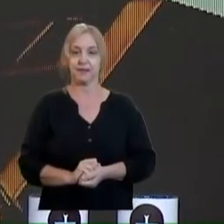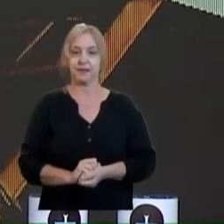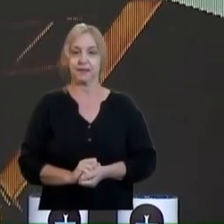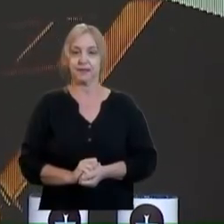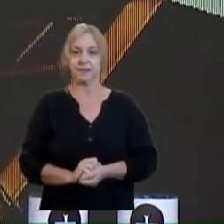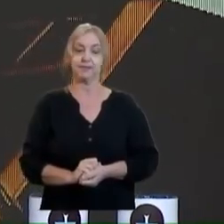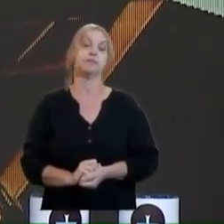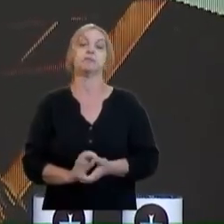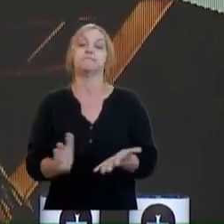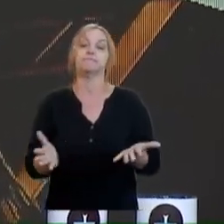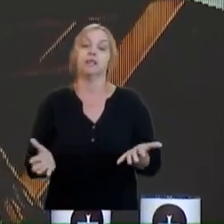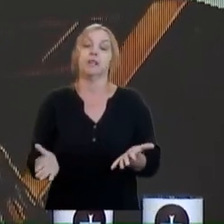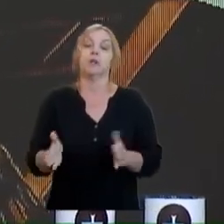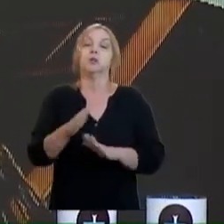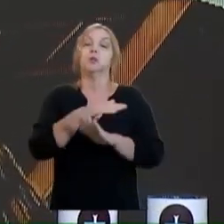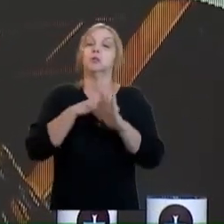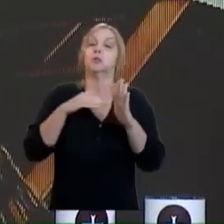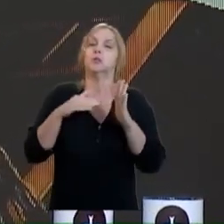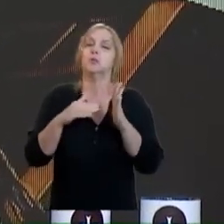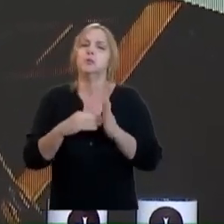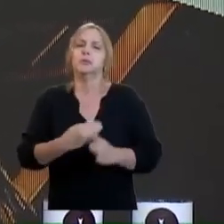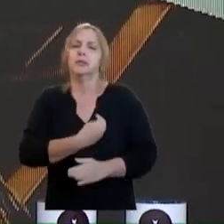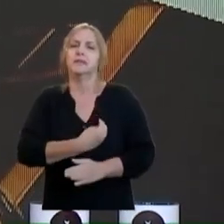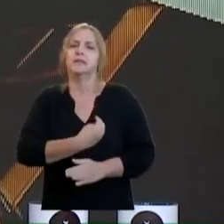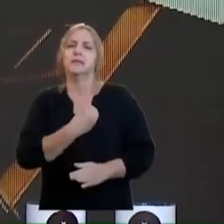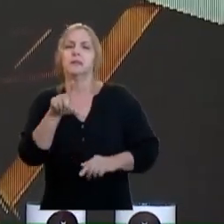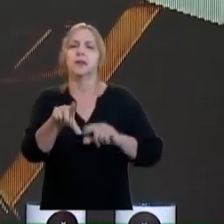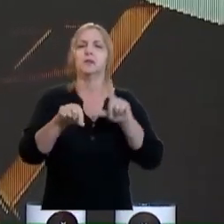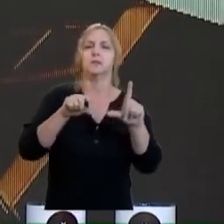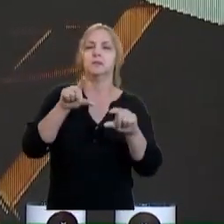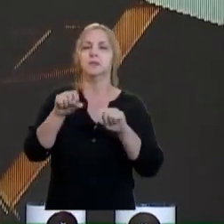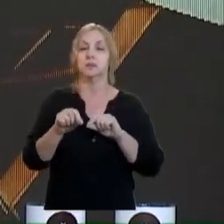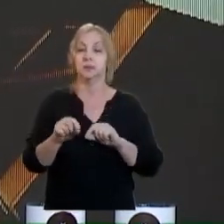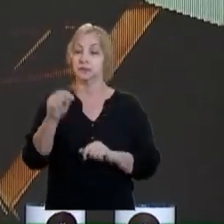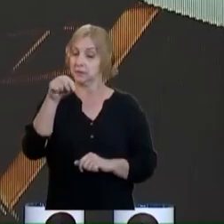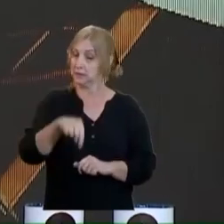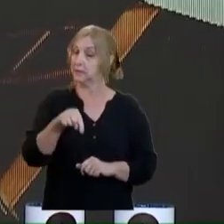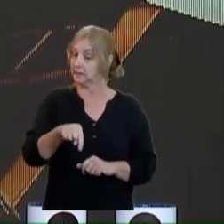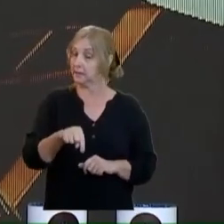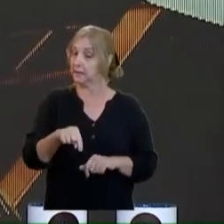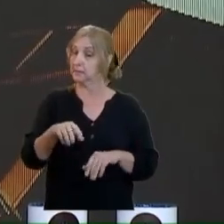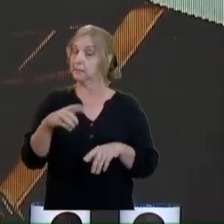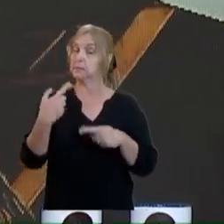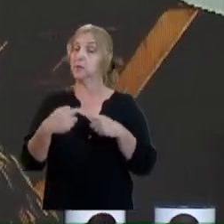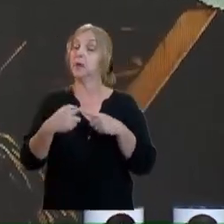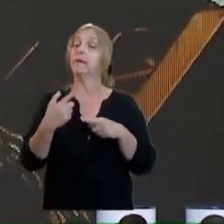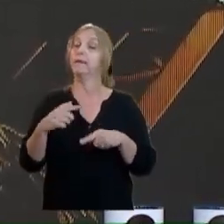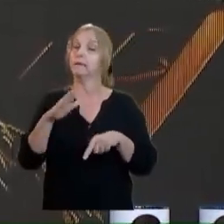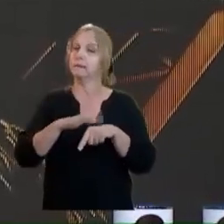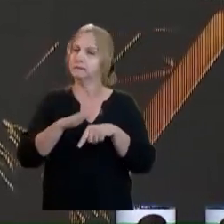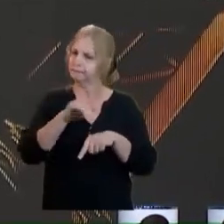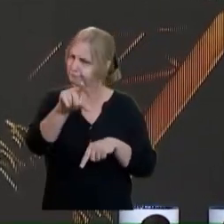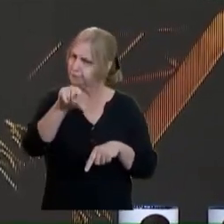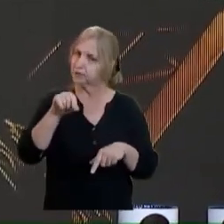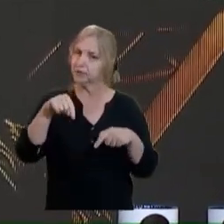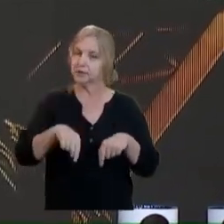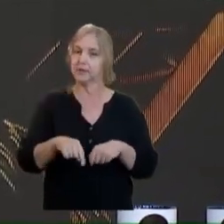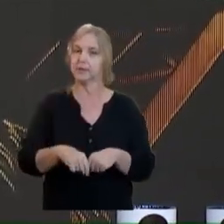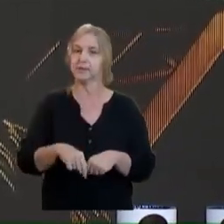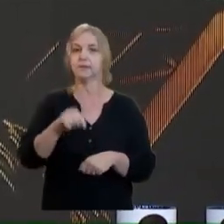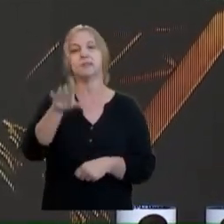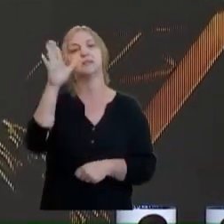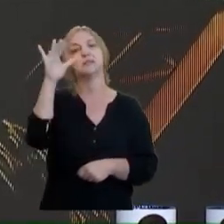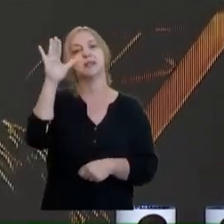Meus irmãos, tudo na vida é uma escolha. Você está aqui porque você escolheu estar. Você está